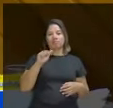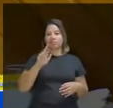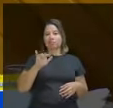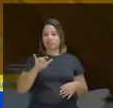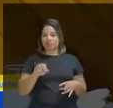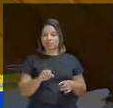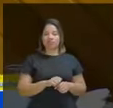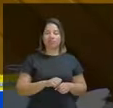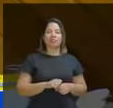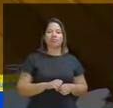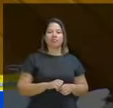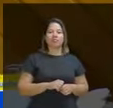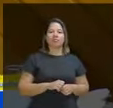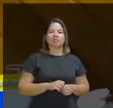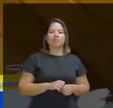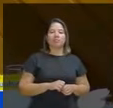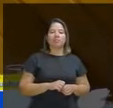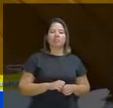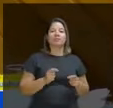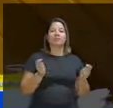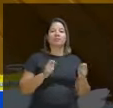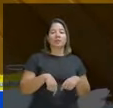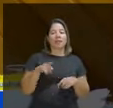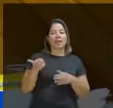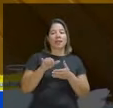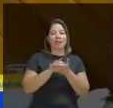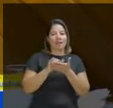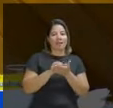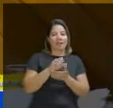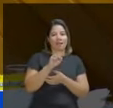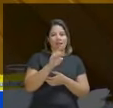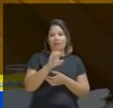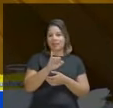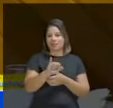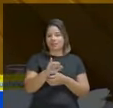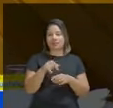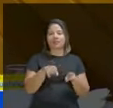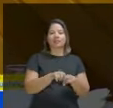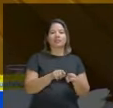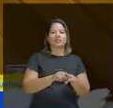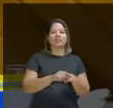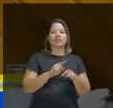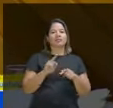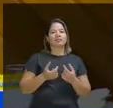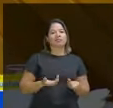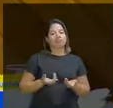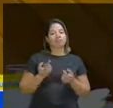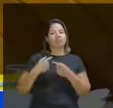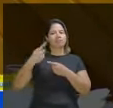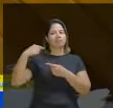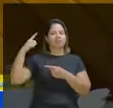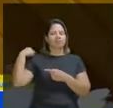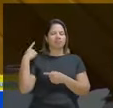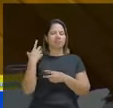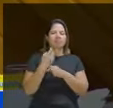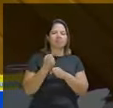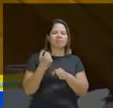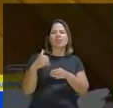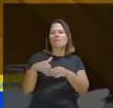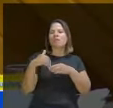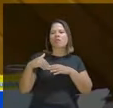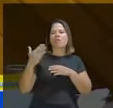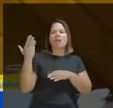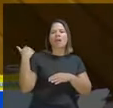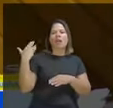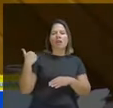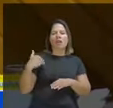usuários externos no sistema SEI, pedidos de informações sobre dados de eleições pretéritas, advindas de pesquisadores nas formações